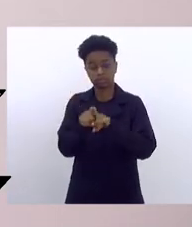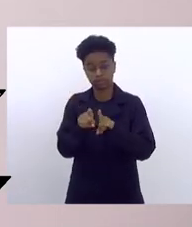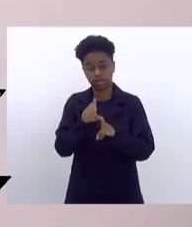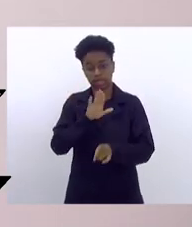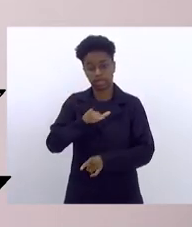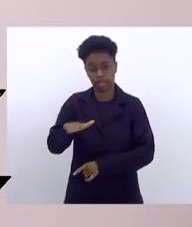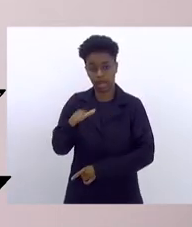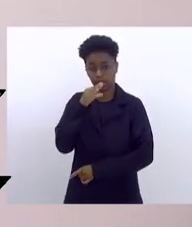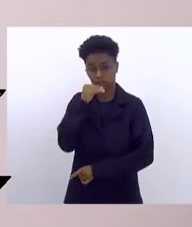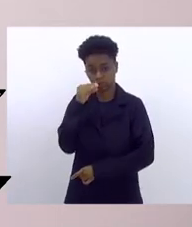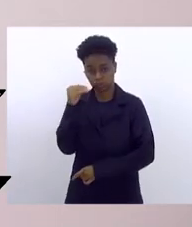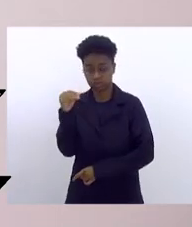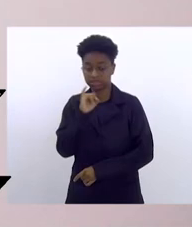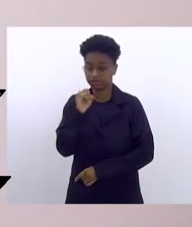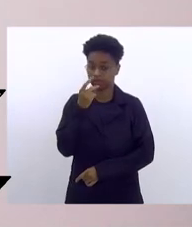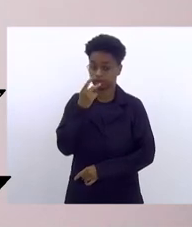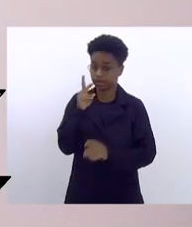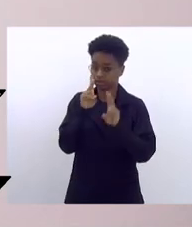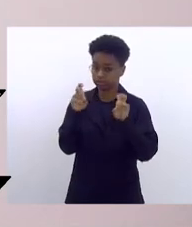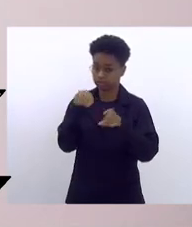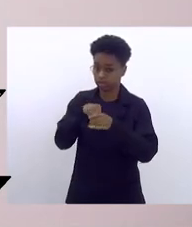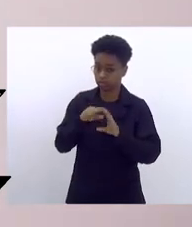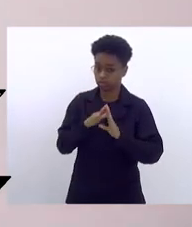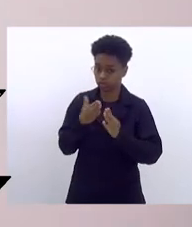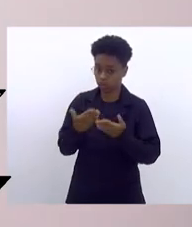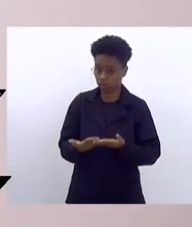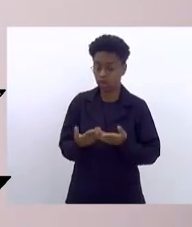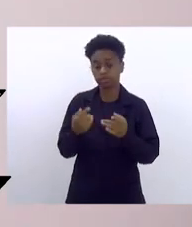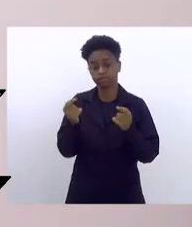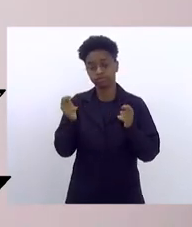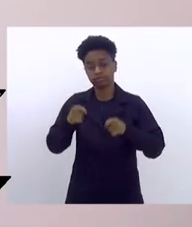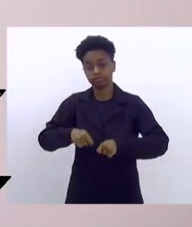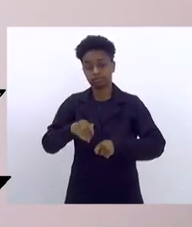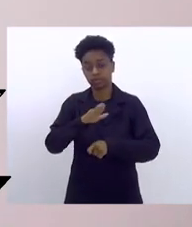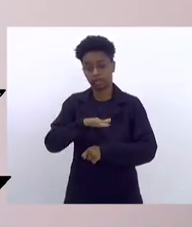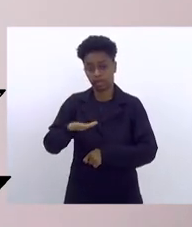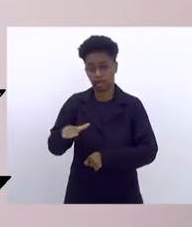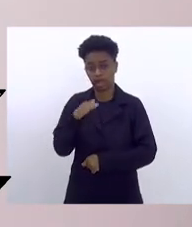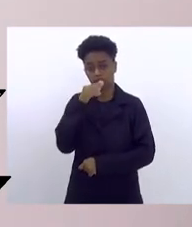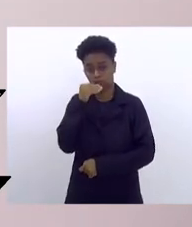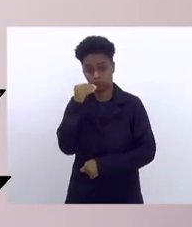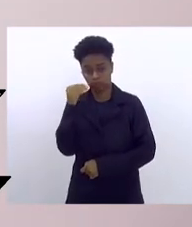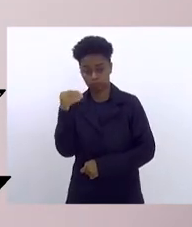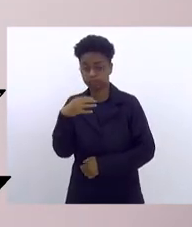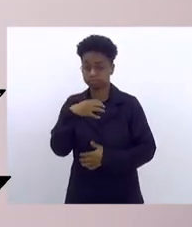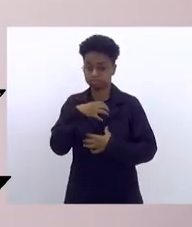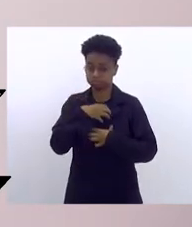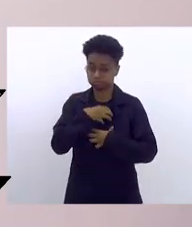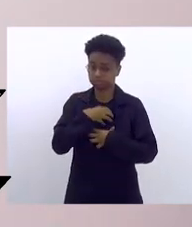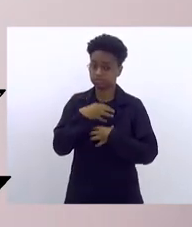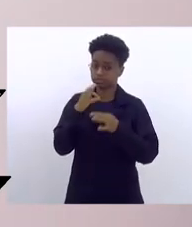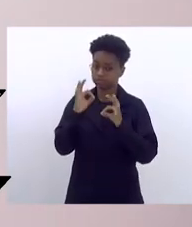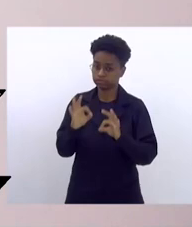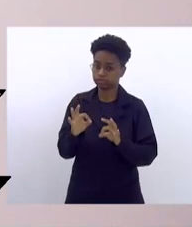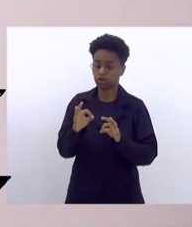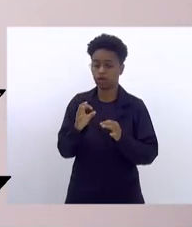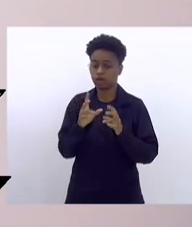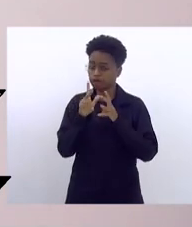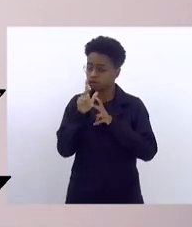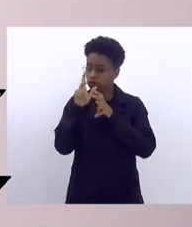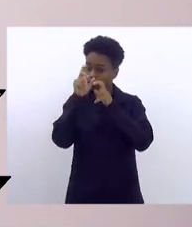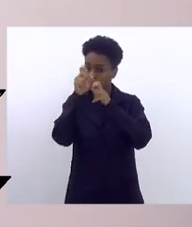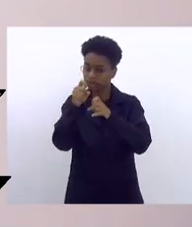adolescentes quando se trata do âmbito escolar para que essas pessoas essas crianças e adolescentes se sintam mais fortalecidos